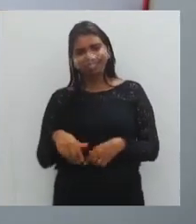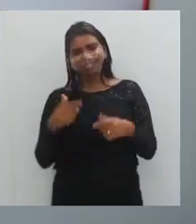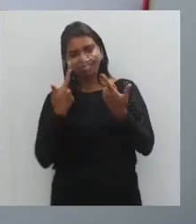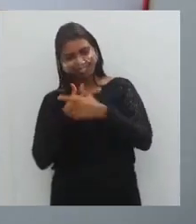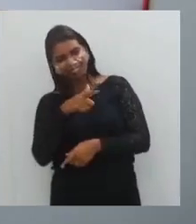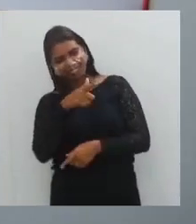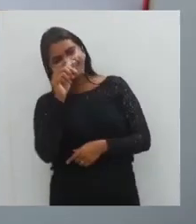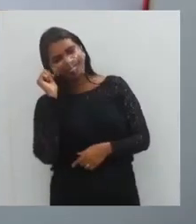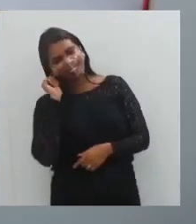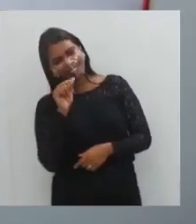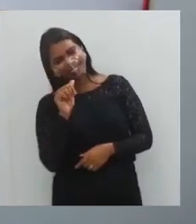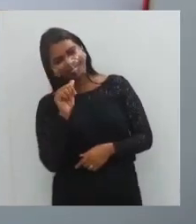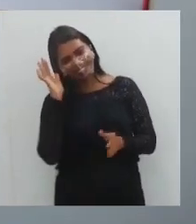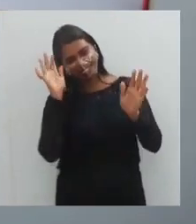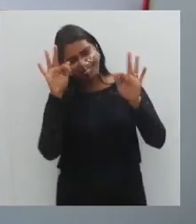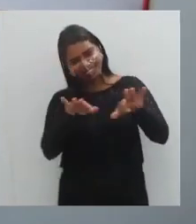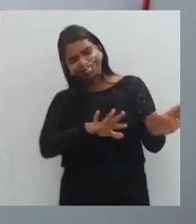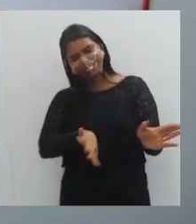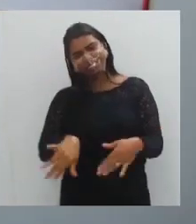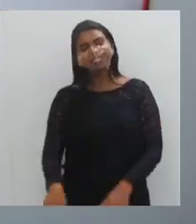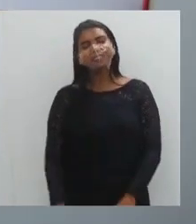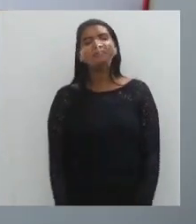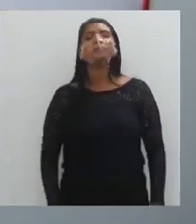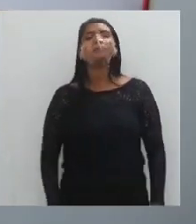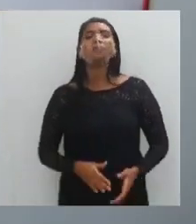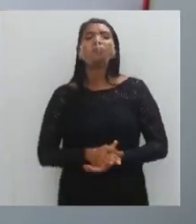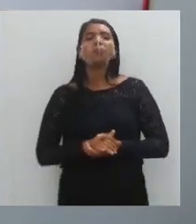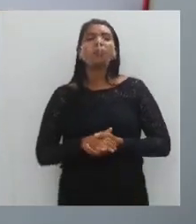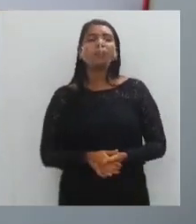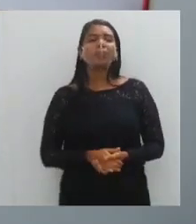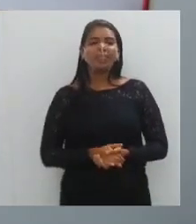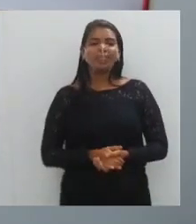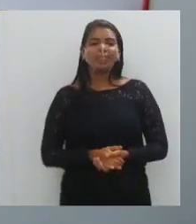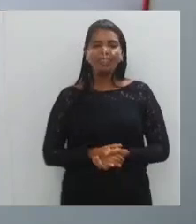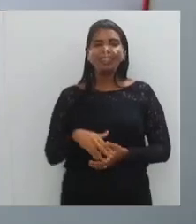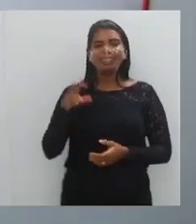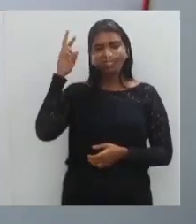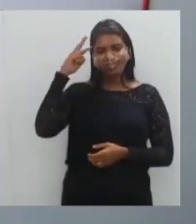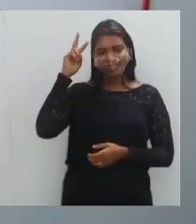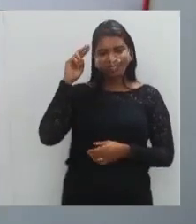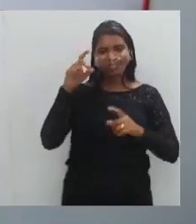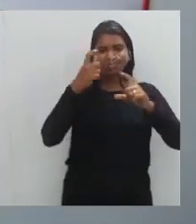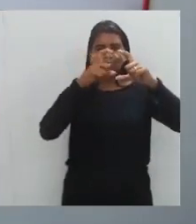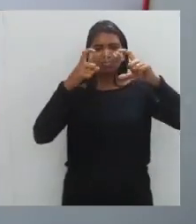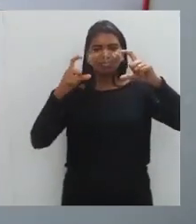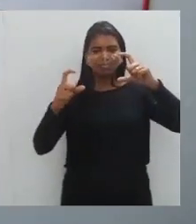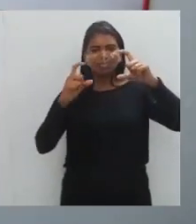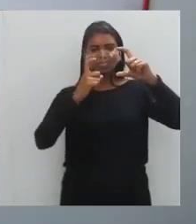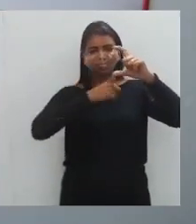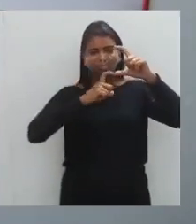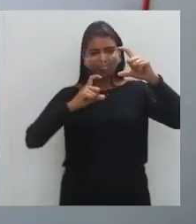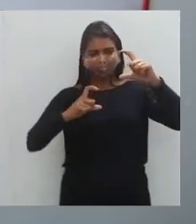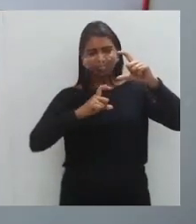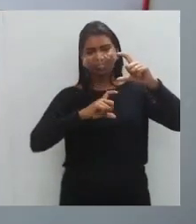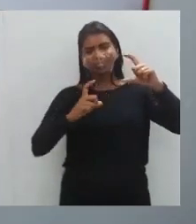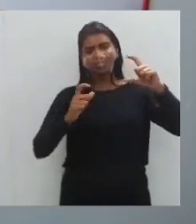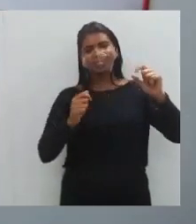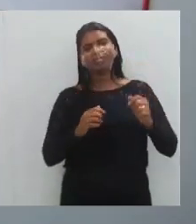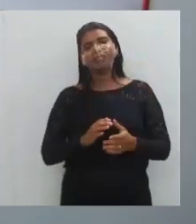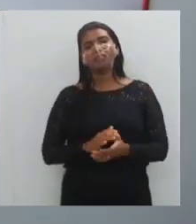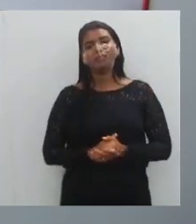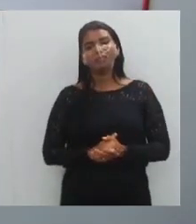certo? Enfim, então essas histórias em quadrinhos, na verdade,